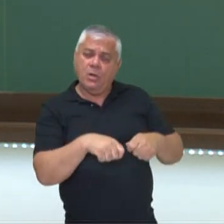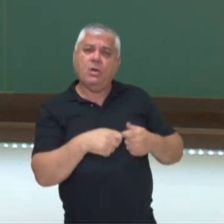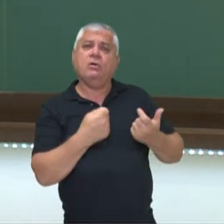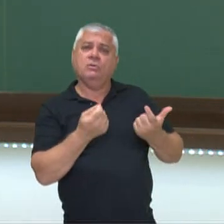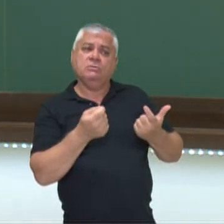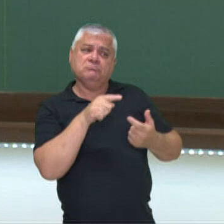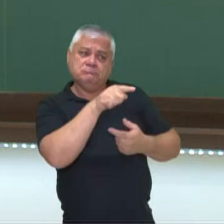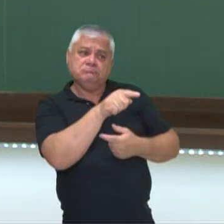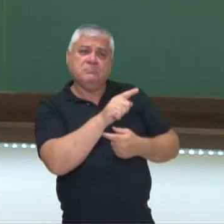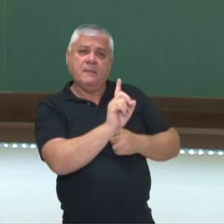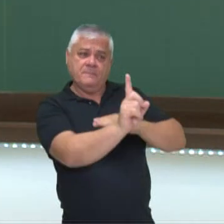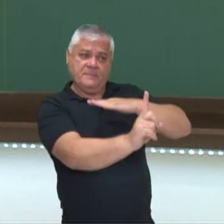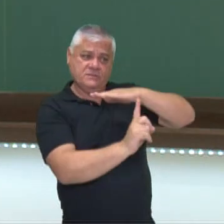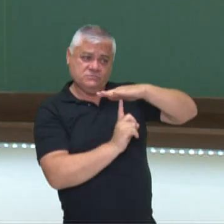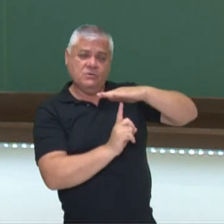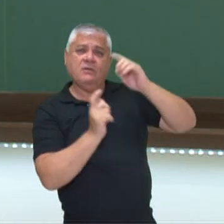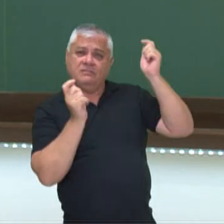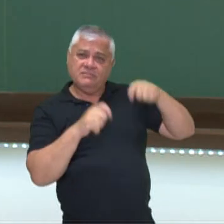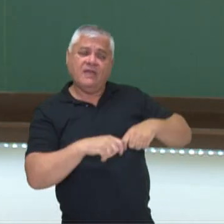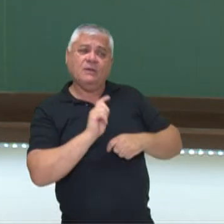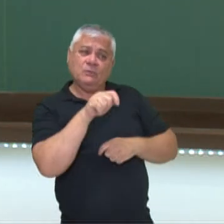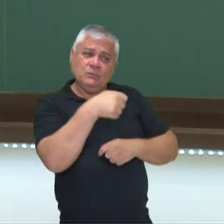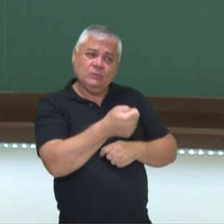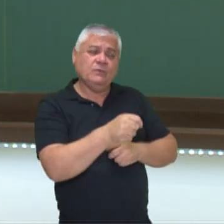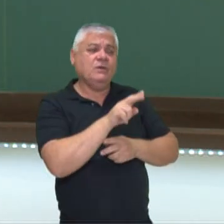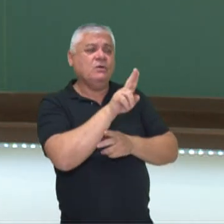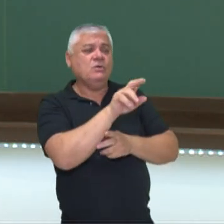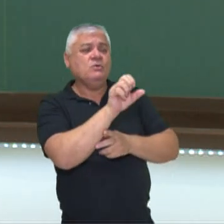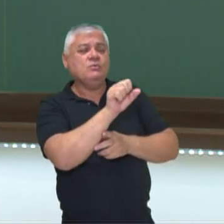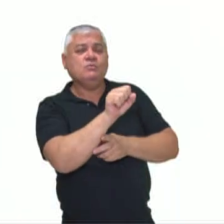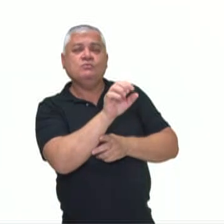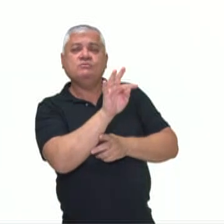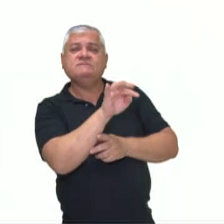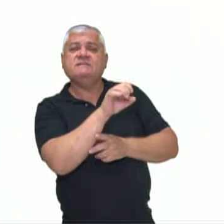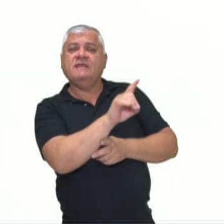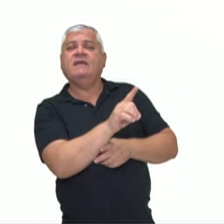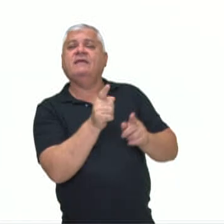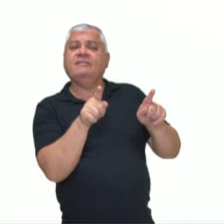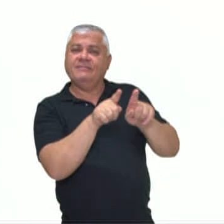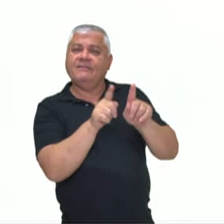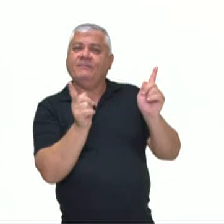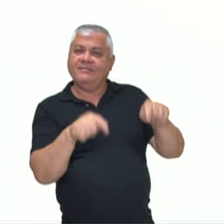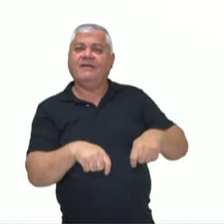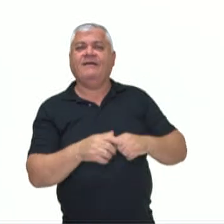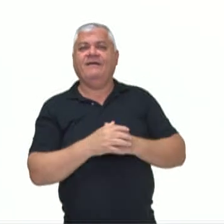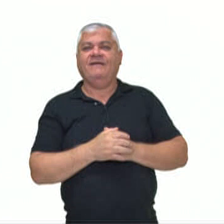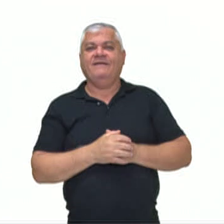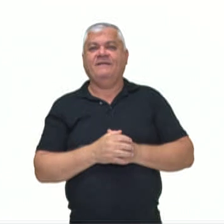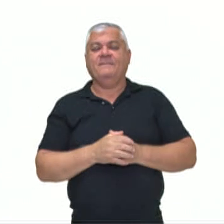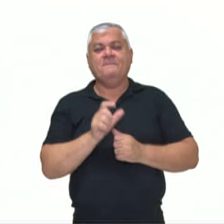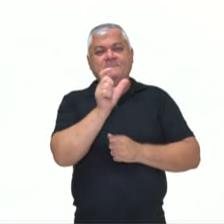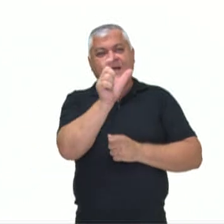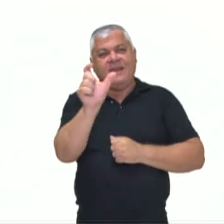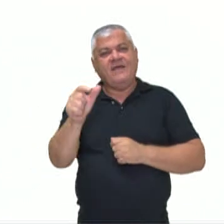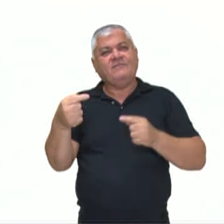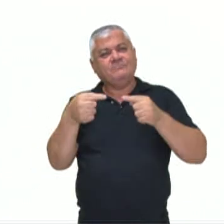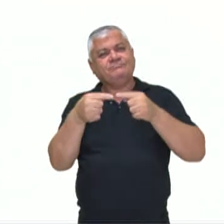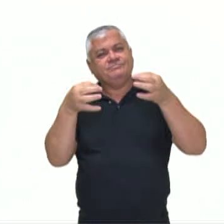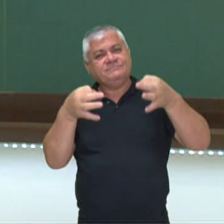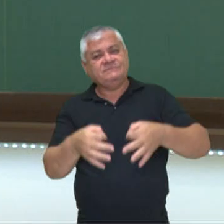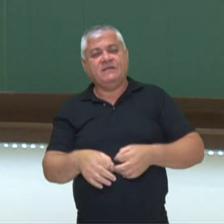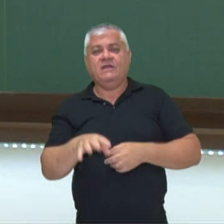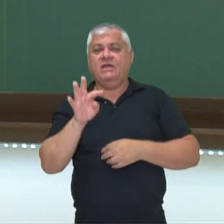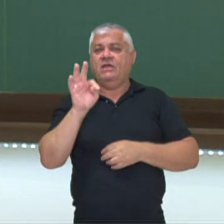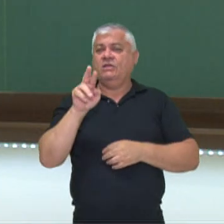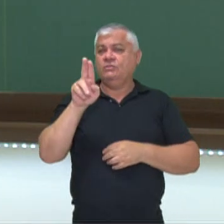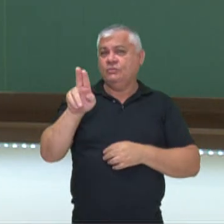seu alvo, vamos dizer assim, utilizando usted e elegendo as palavras corretas. Então, eu posso usar tanto o tu